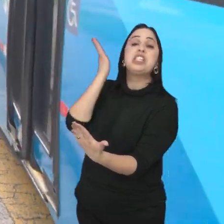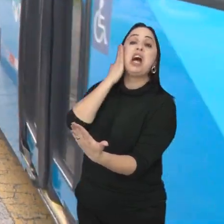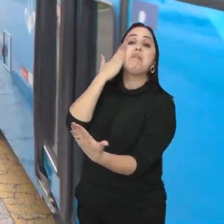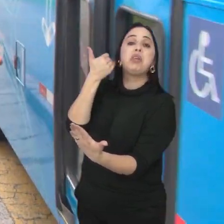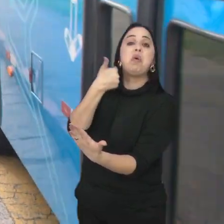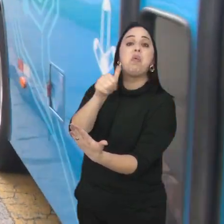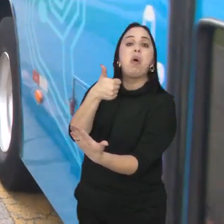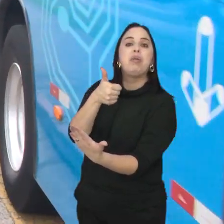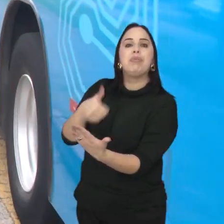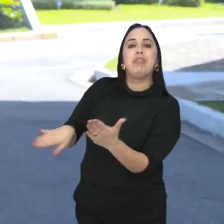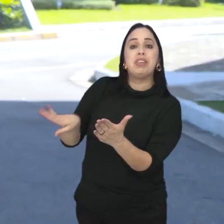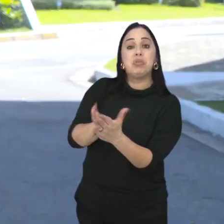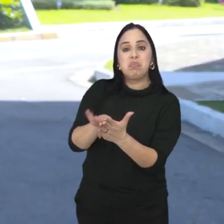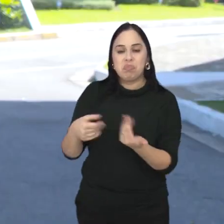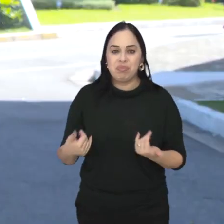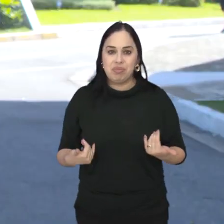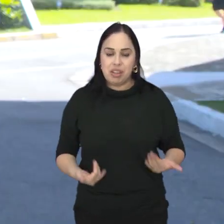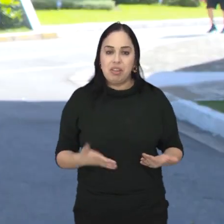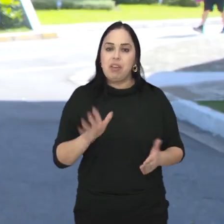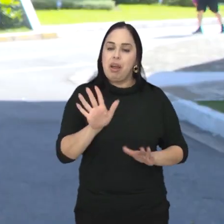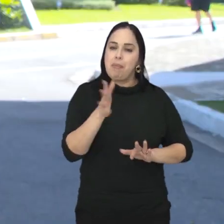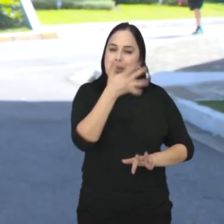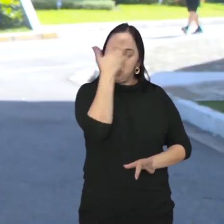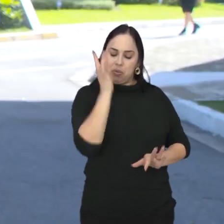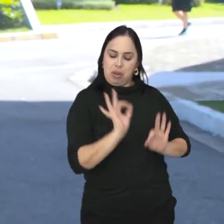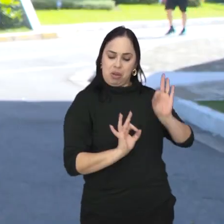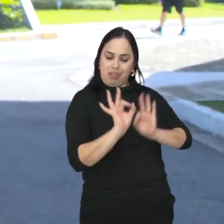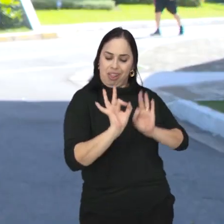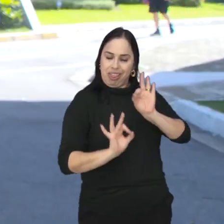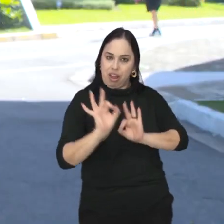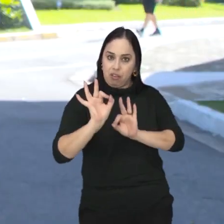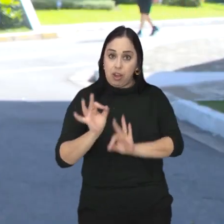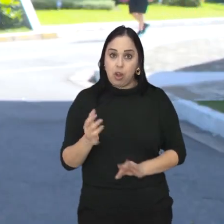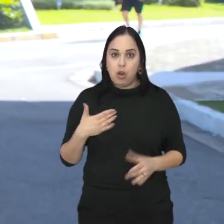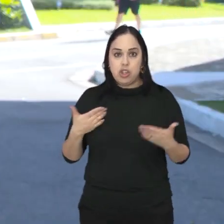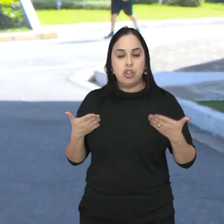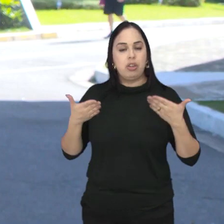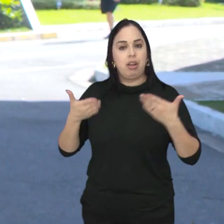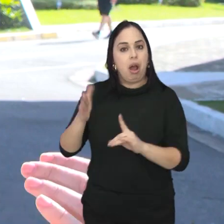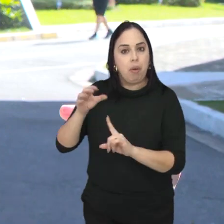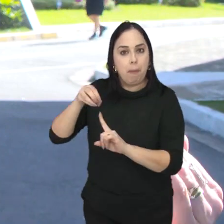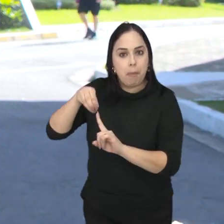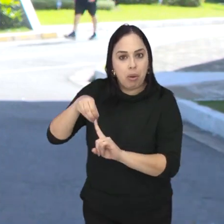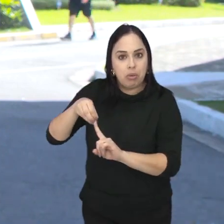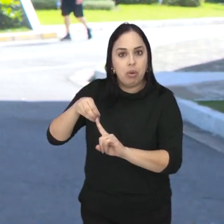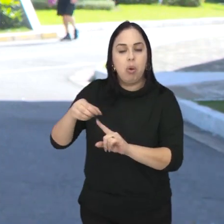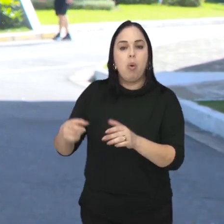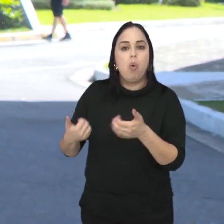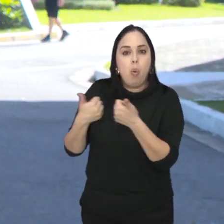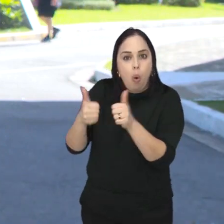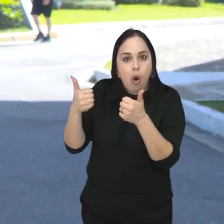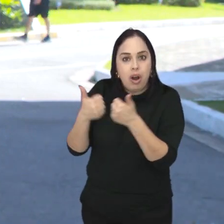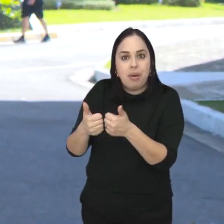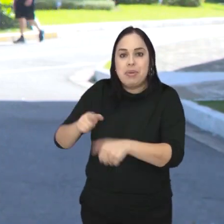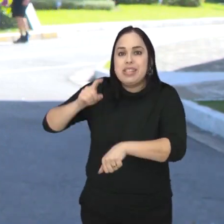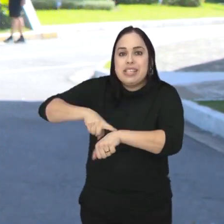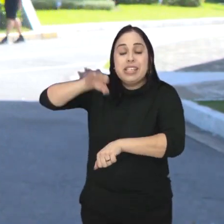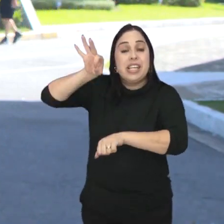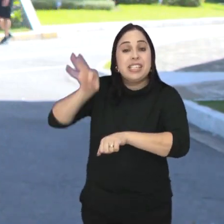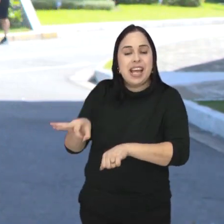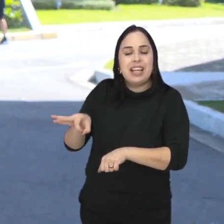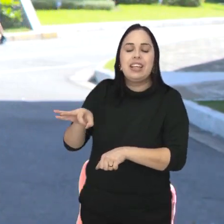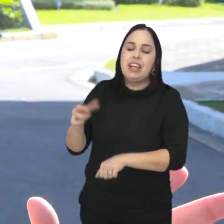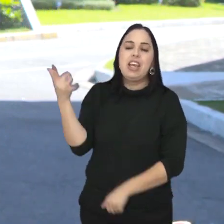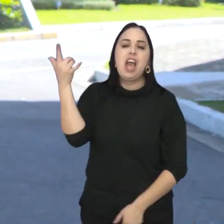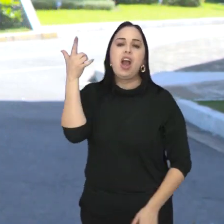horas o ônibus vai chegar. Para o usuário conseguir se programar, para ele ter a certeza que ele vai chegar no ponto e que o ônibus vai passar naquele momento,